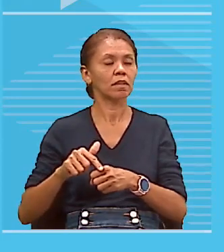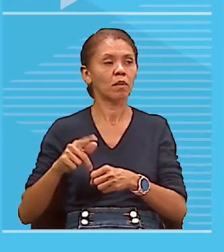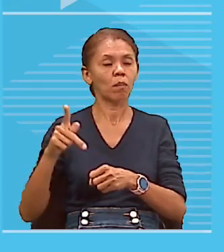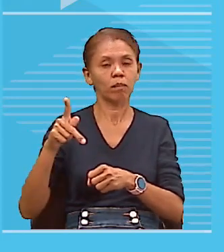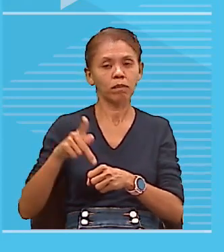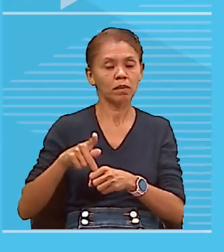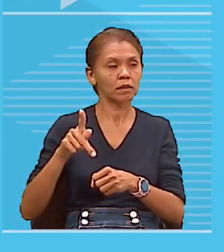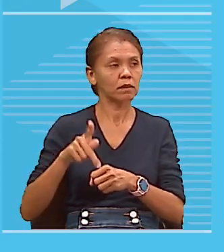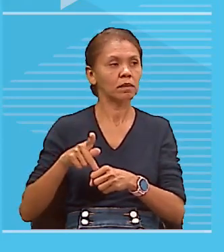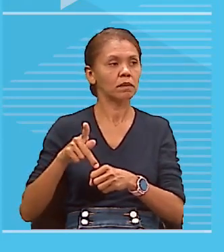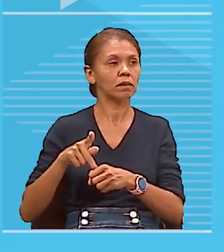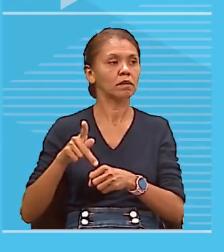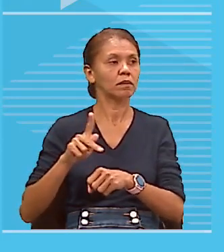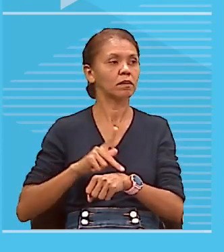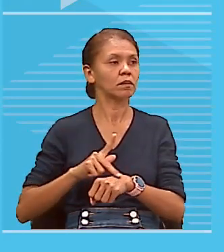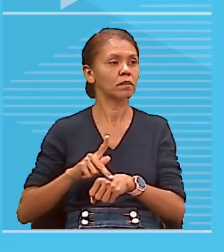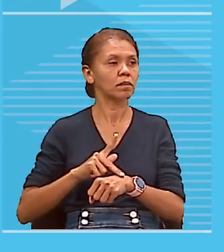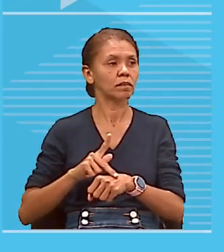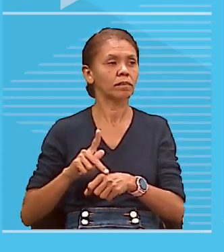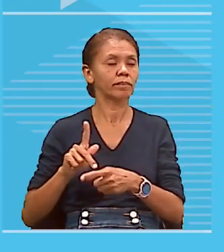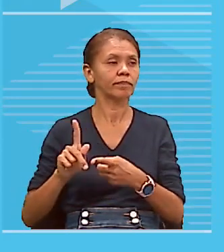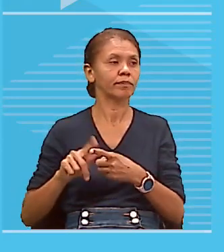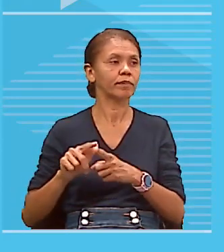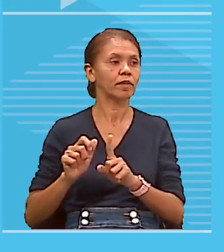gás natural,